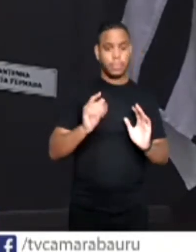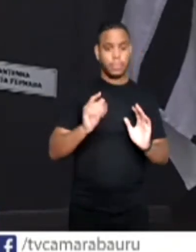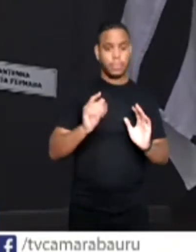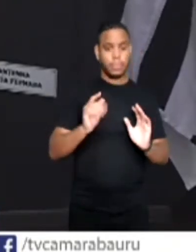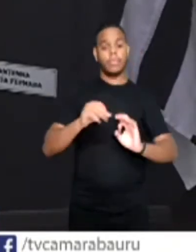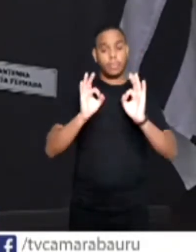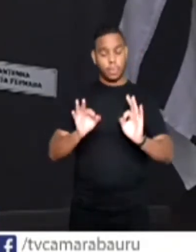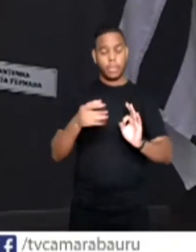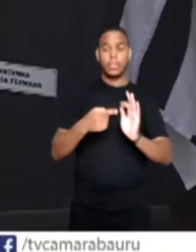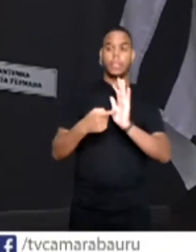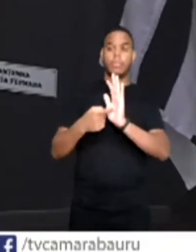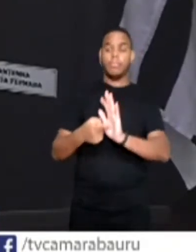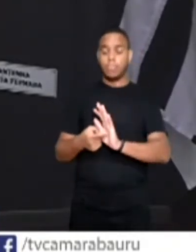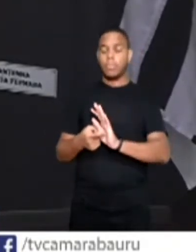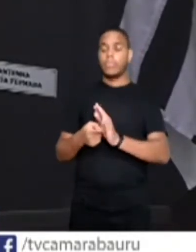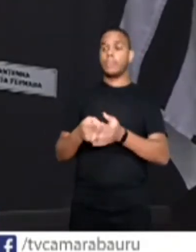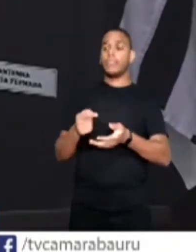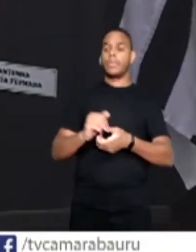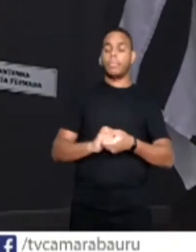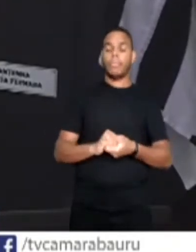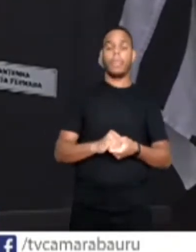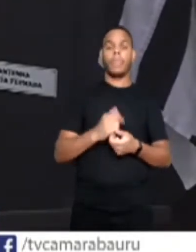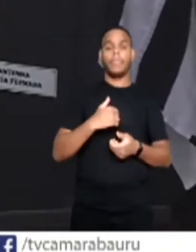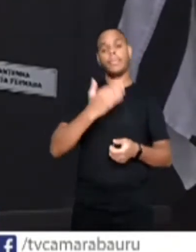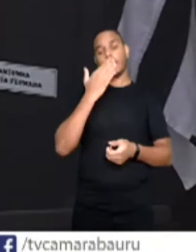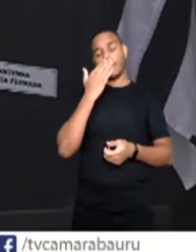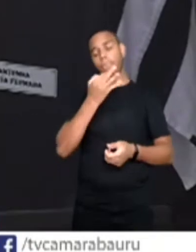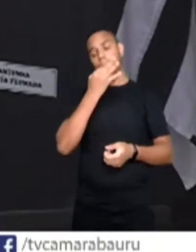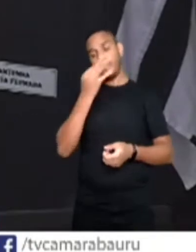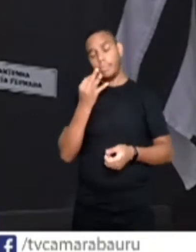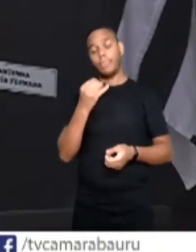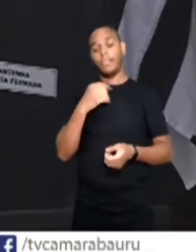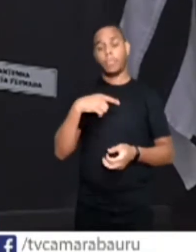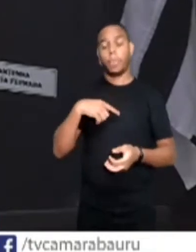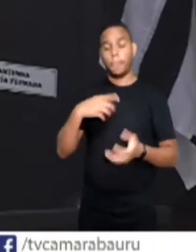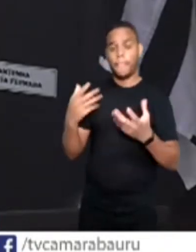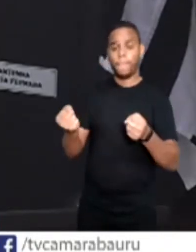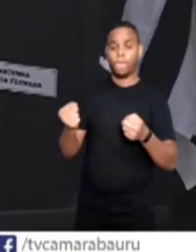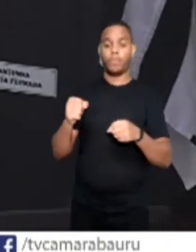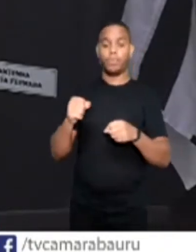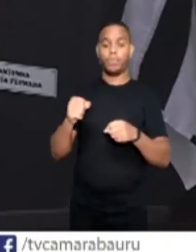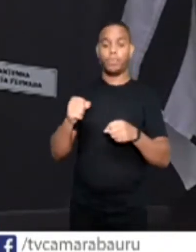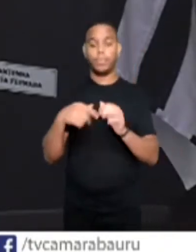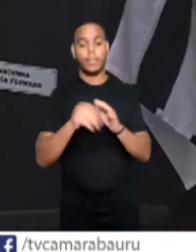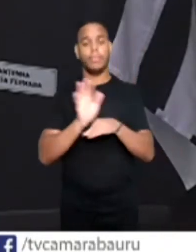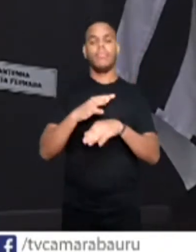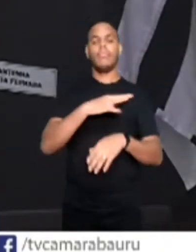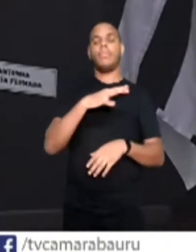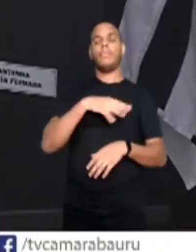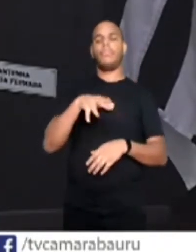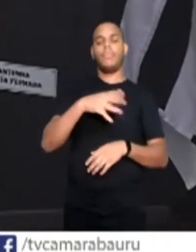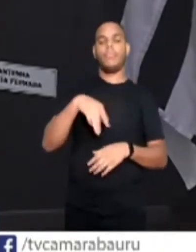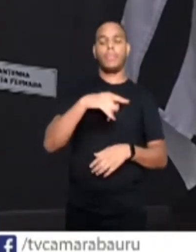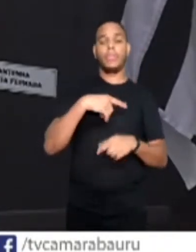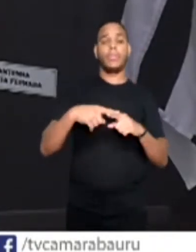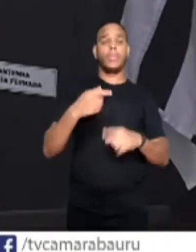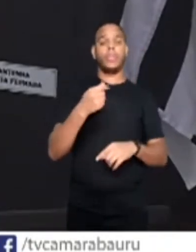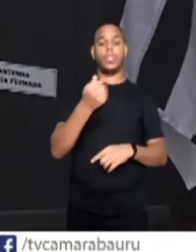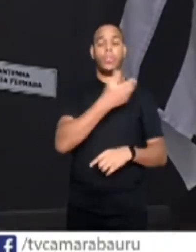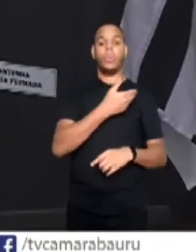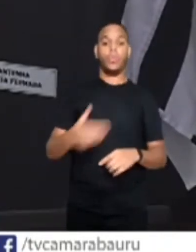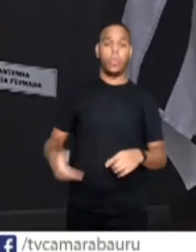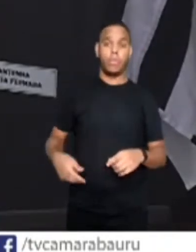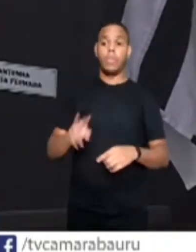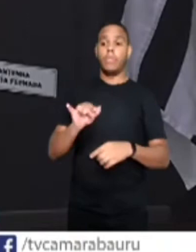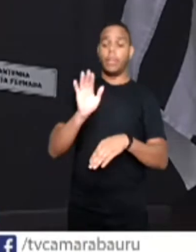as nossas sugestões têm sido para o bem da cidade, porque é dinheiro público que vai lá,